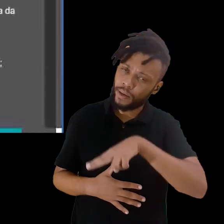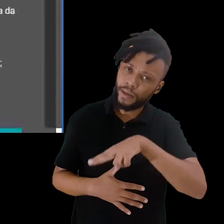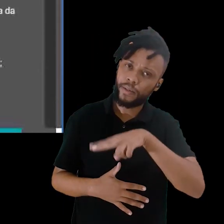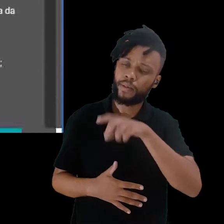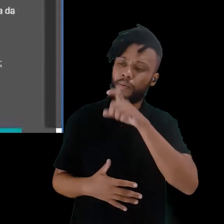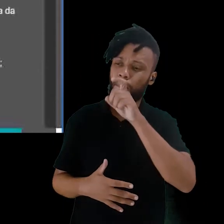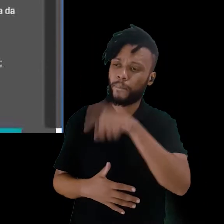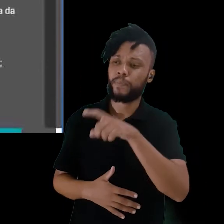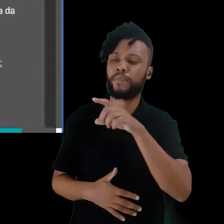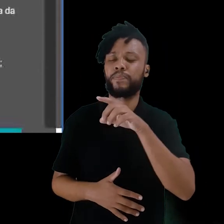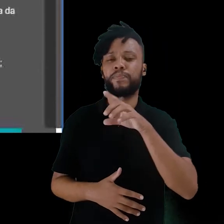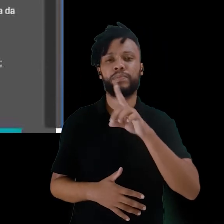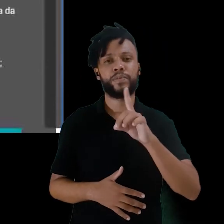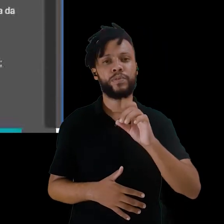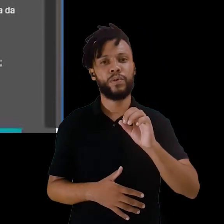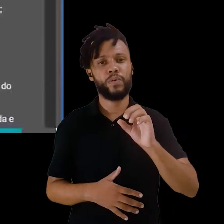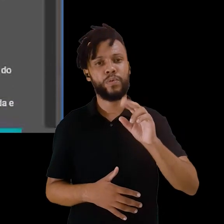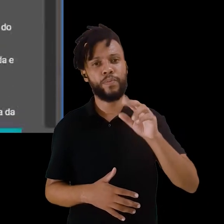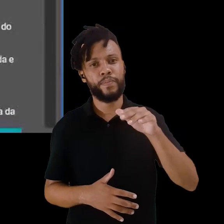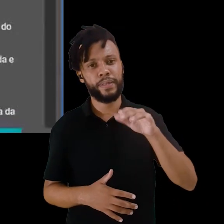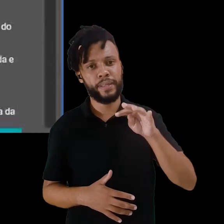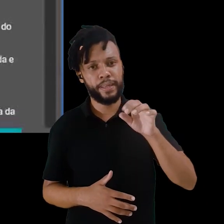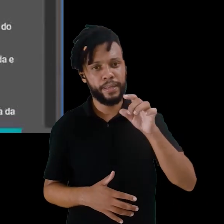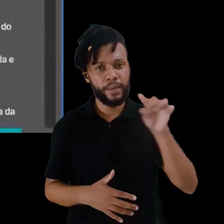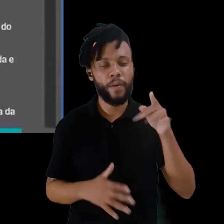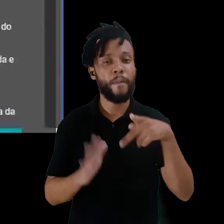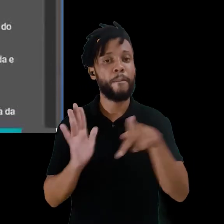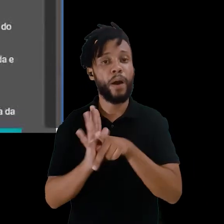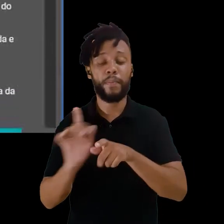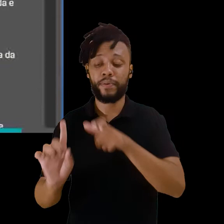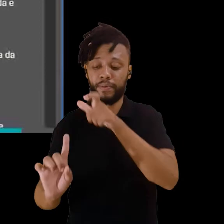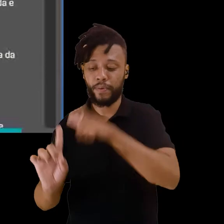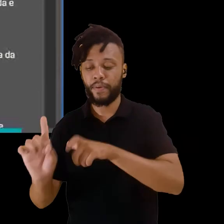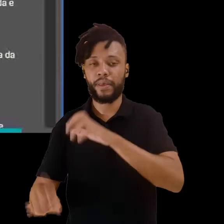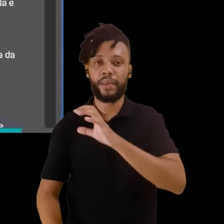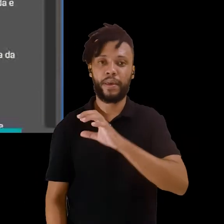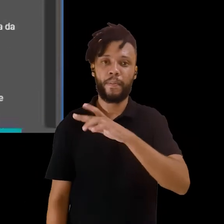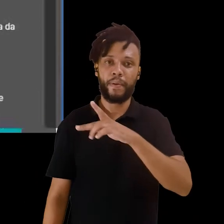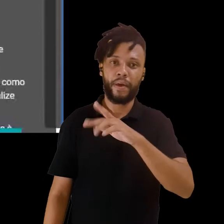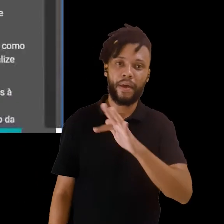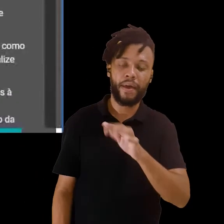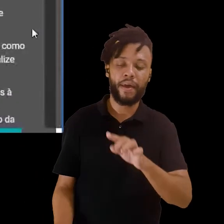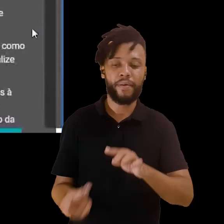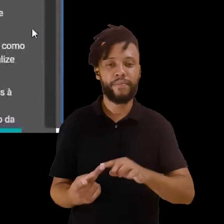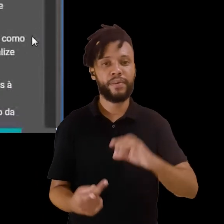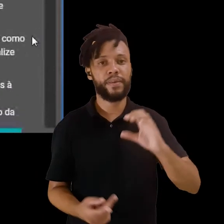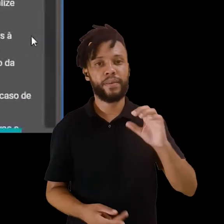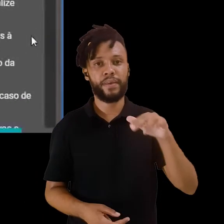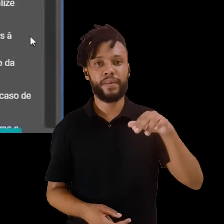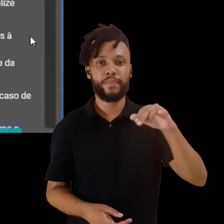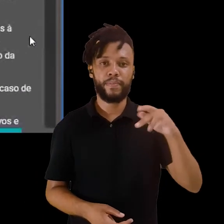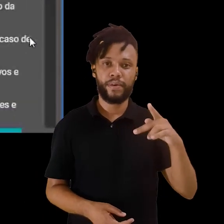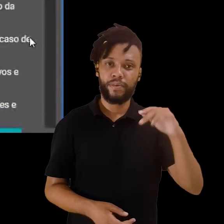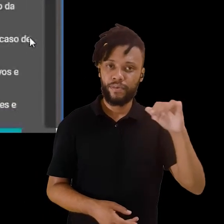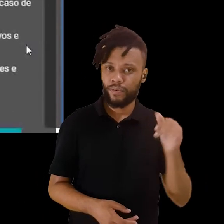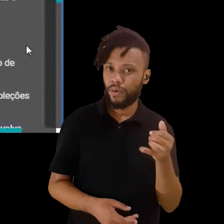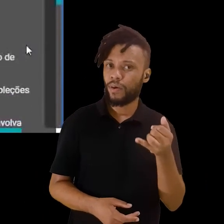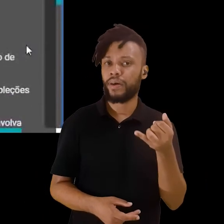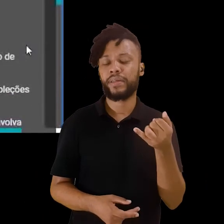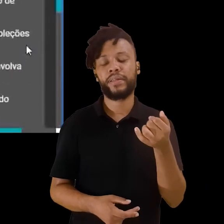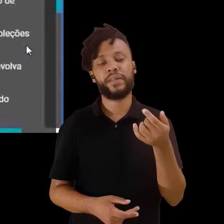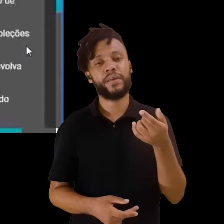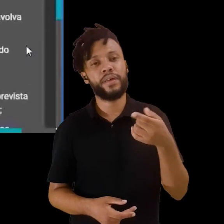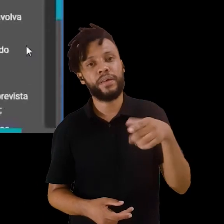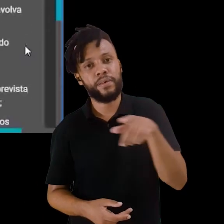ó, documentação de proponente de pessoa física, de pessoa jurídica, tem tudo aqui, as informações todas aqui bem detalhadas,